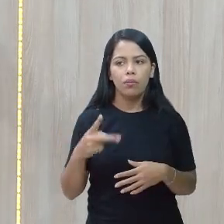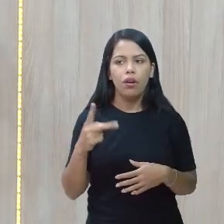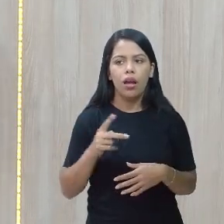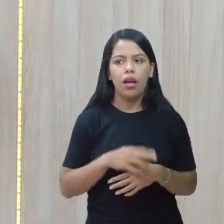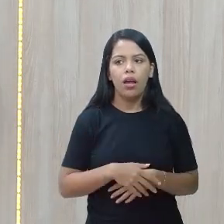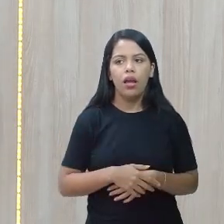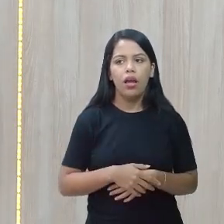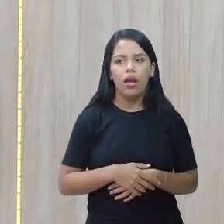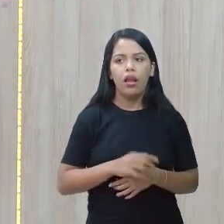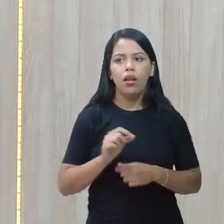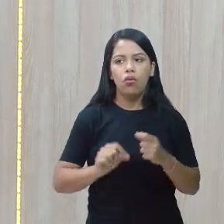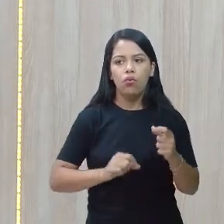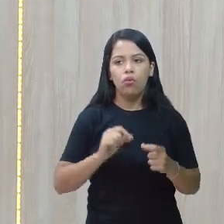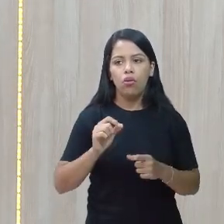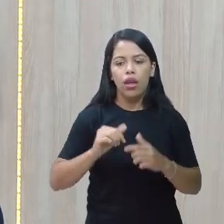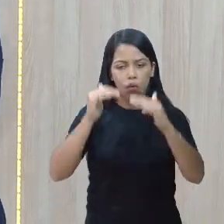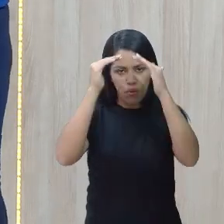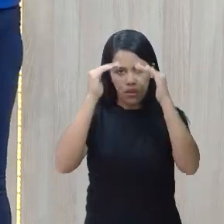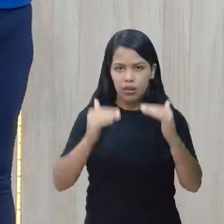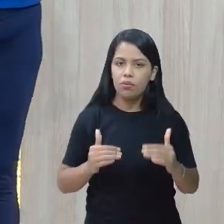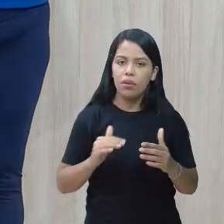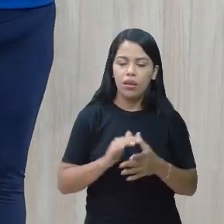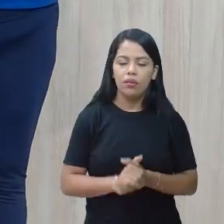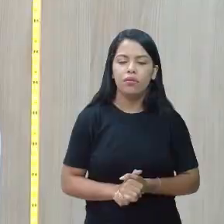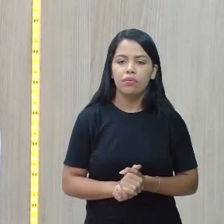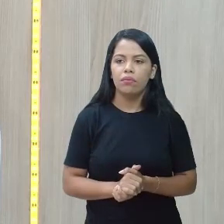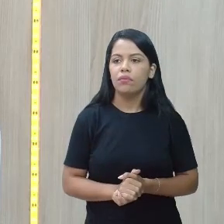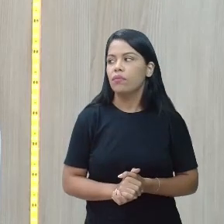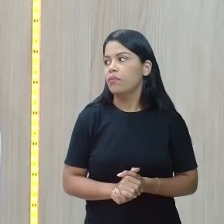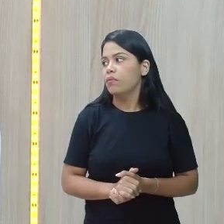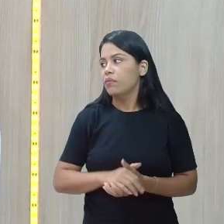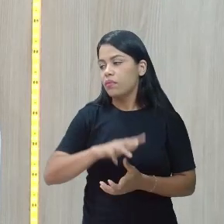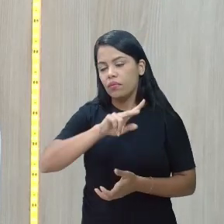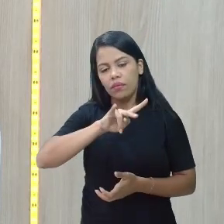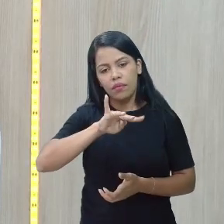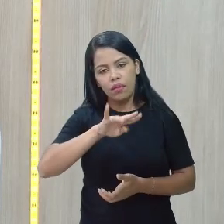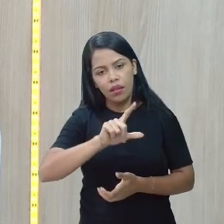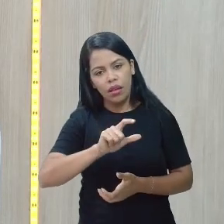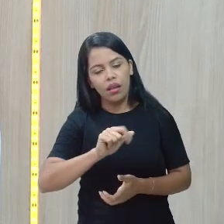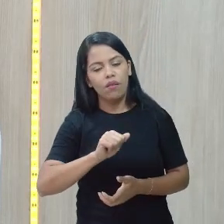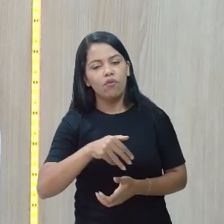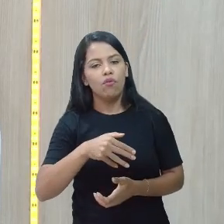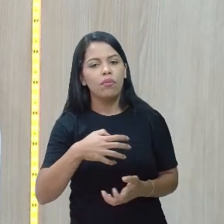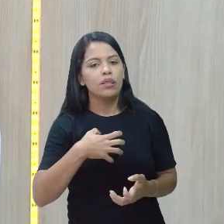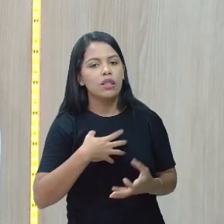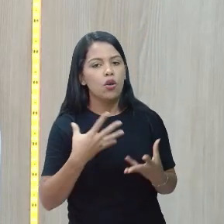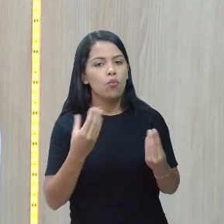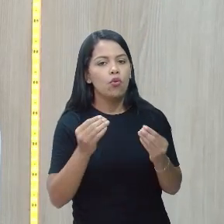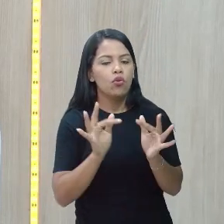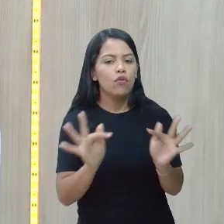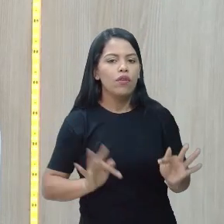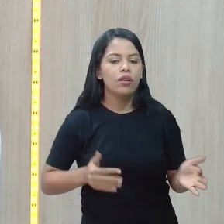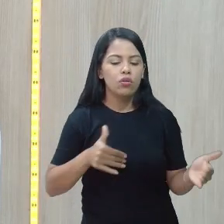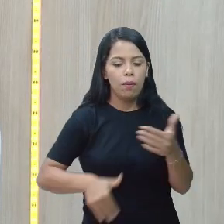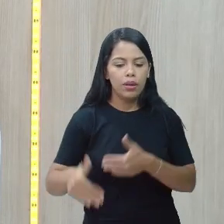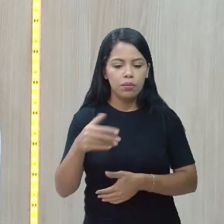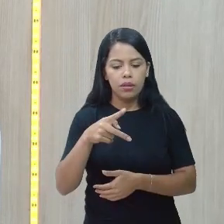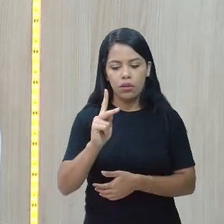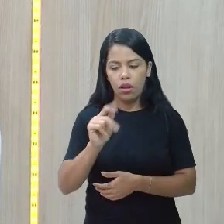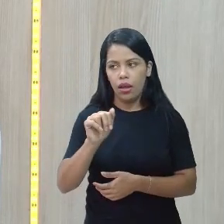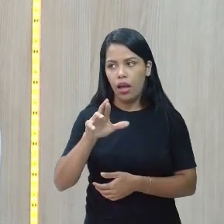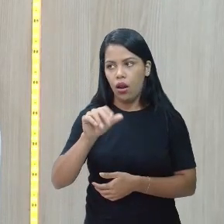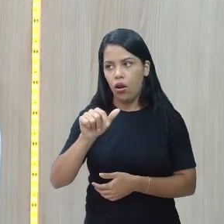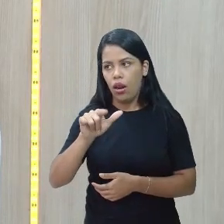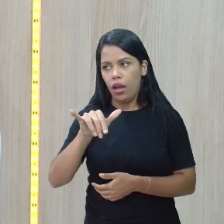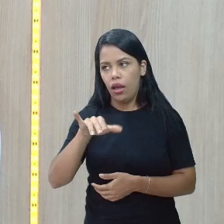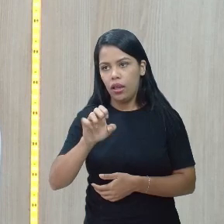sem interferir, né, Bel? Isso. Vilma, eu estou muito feliz aqui com a participação. Caroline está dizendo que está adorando a aula,